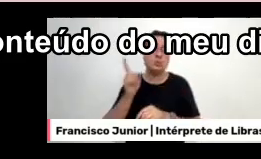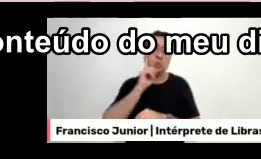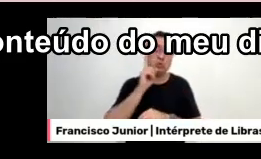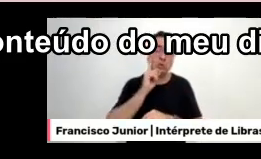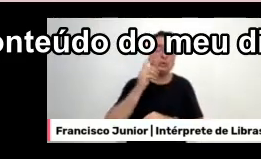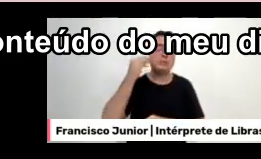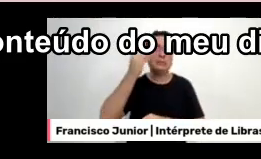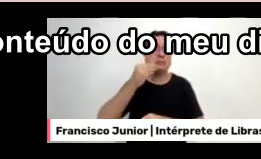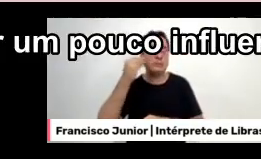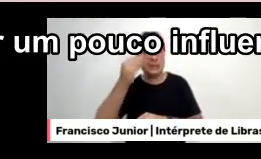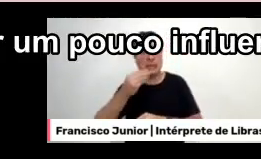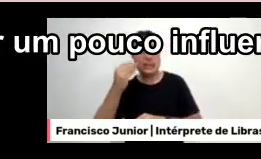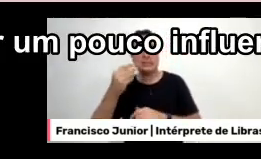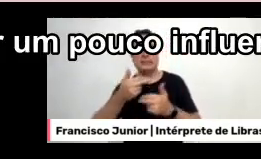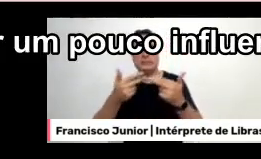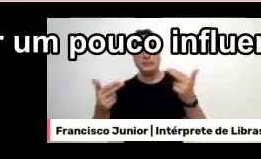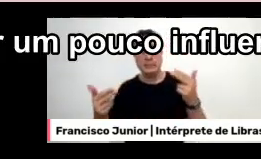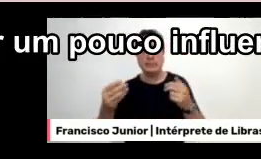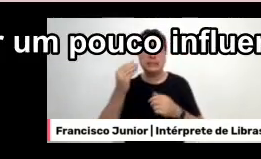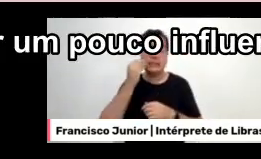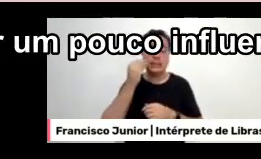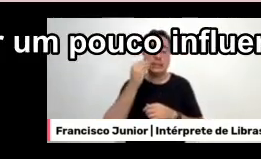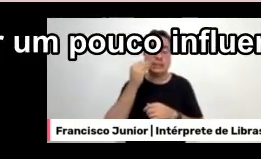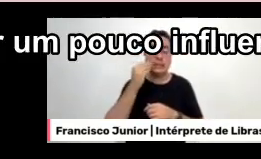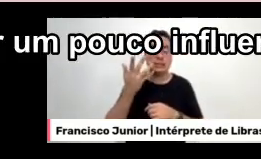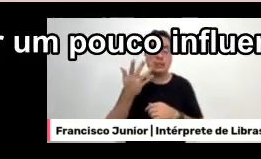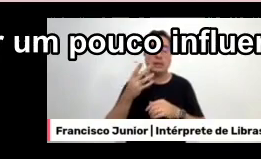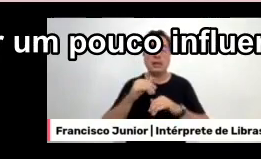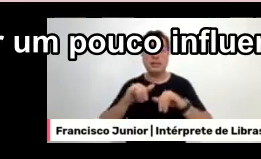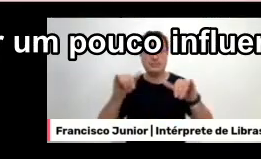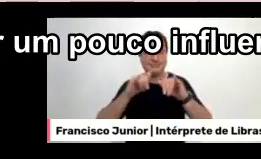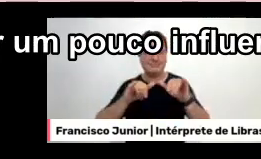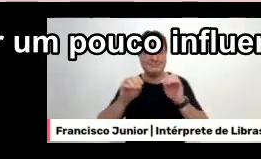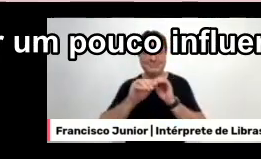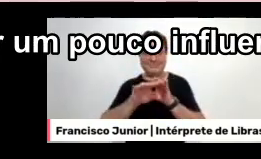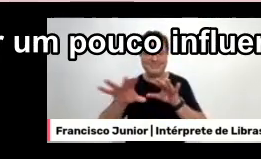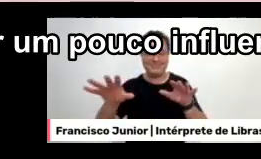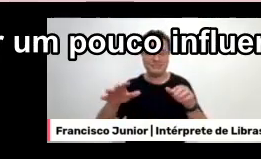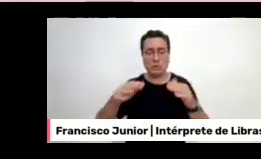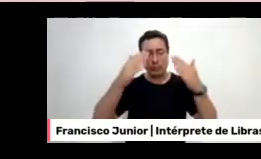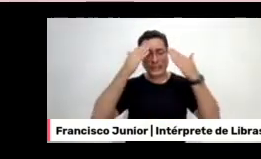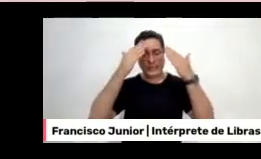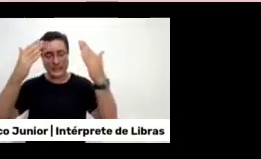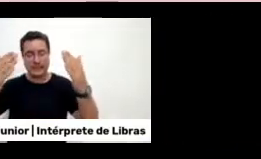experiências, né? Tentando ser um pouco influencer também. Obrigado, pessoal.